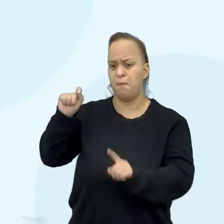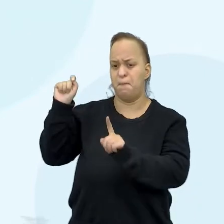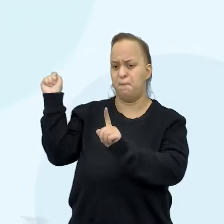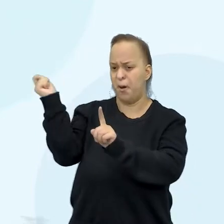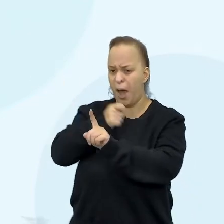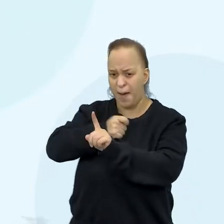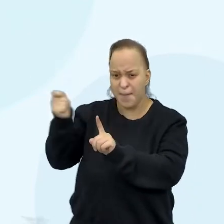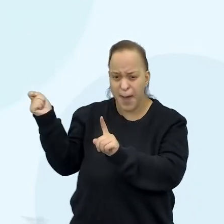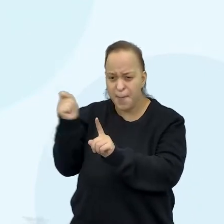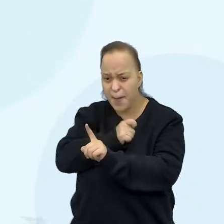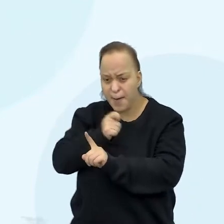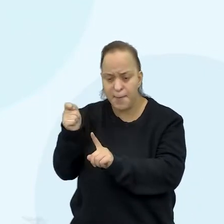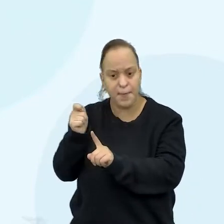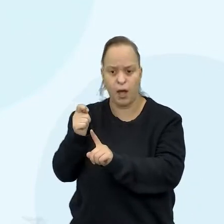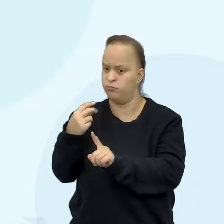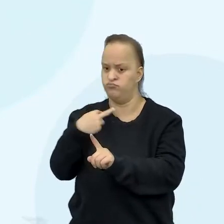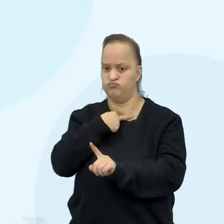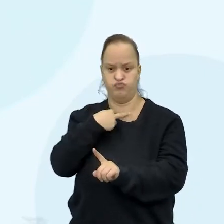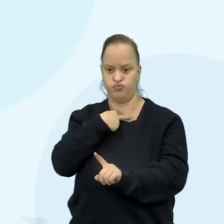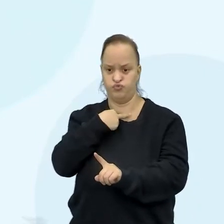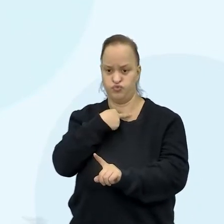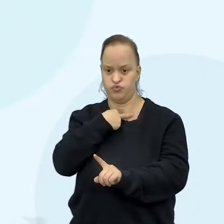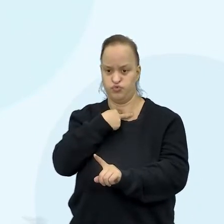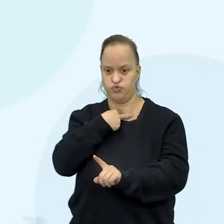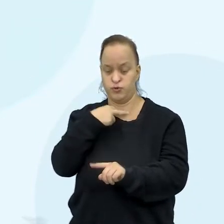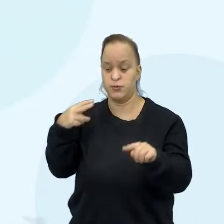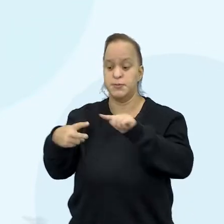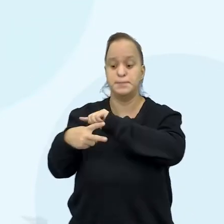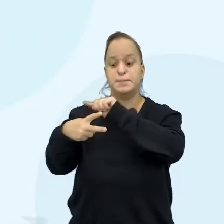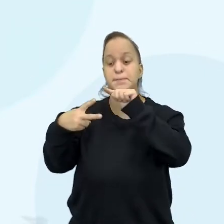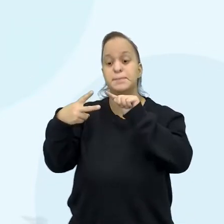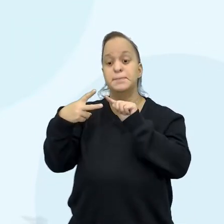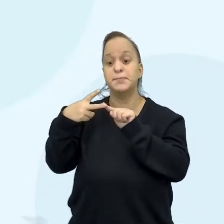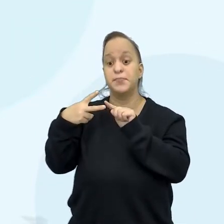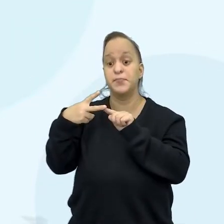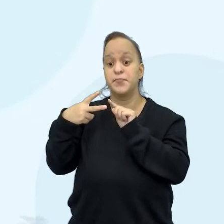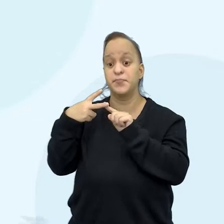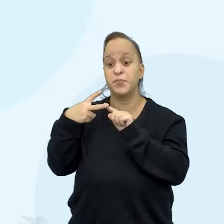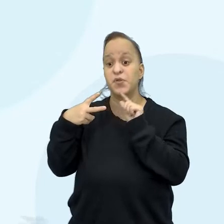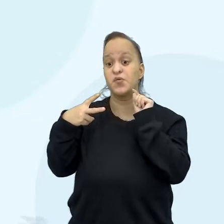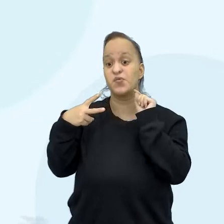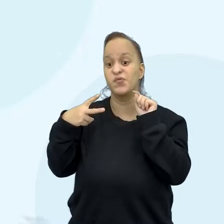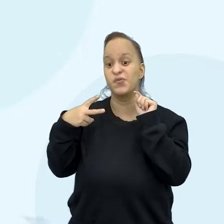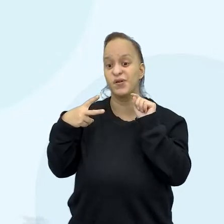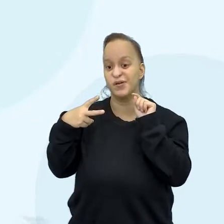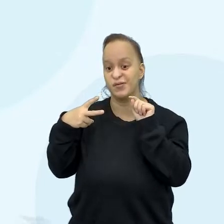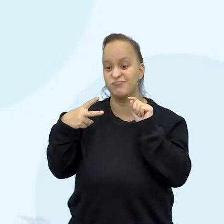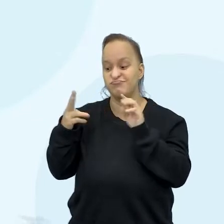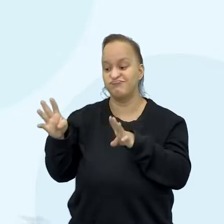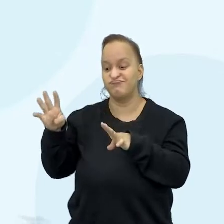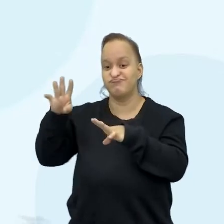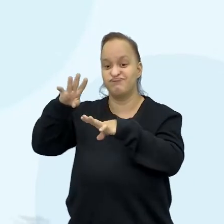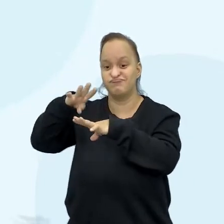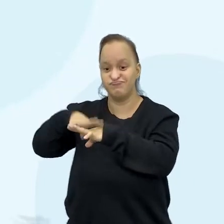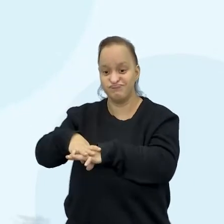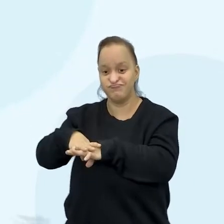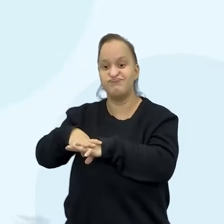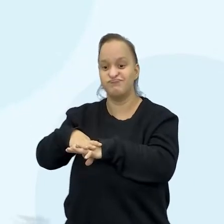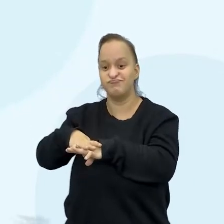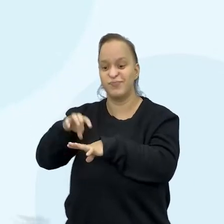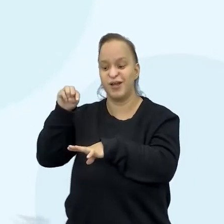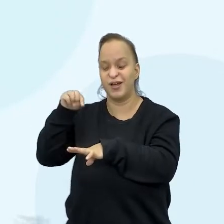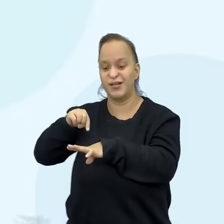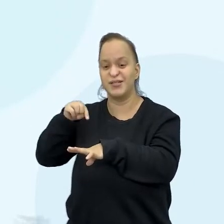e torturas, mas, por outro lado, também a instituição prisão visa